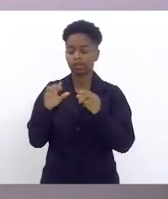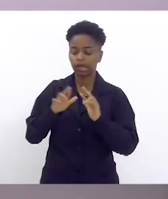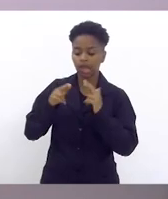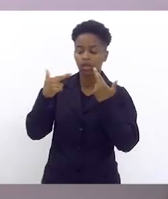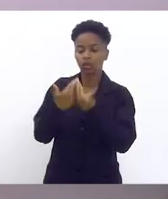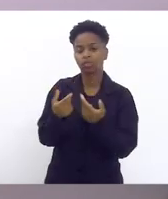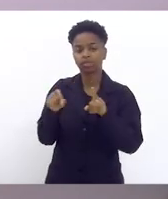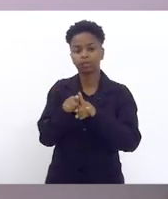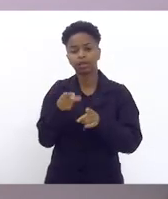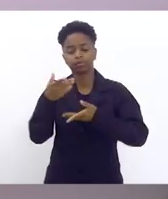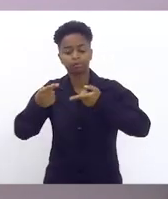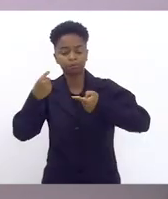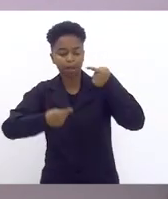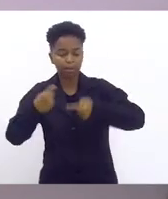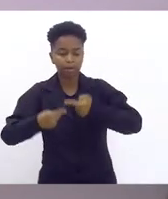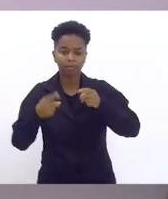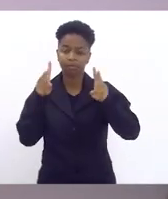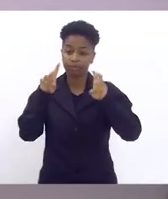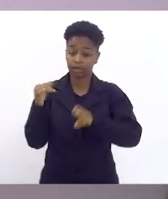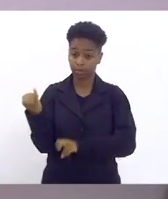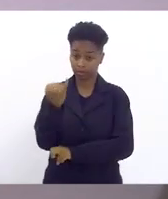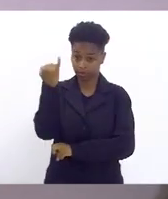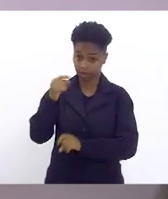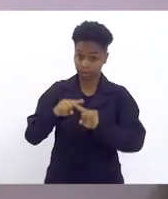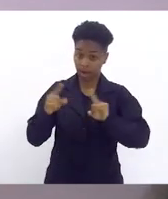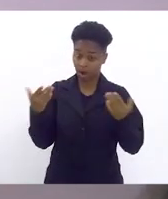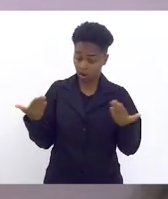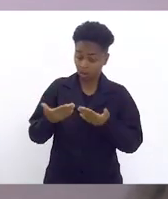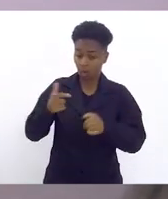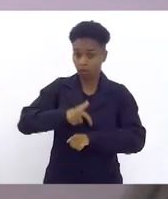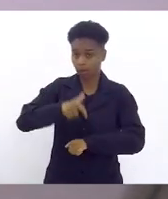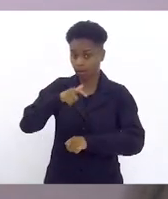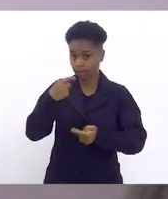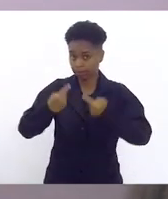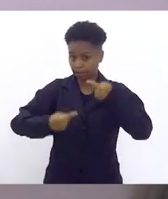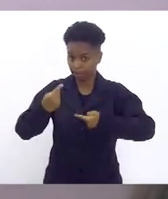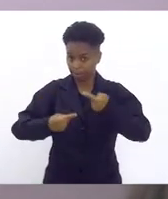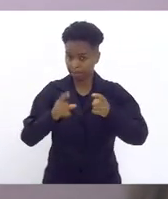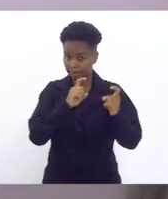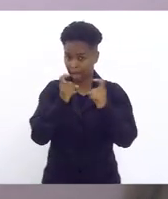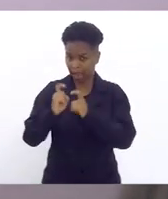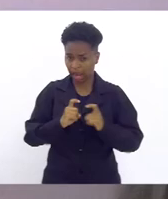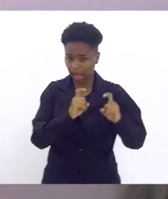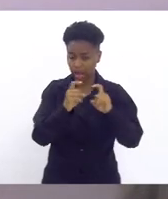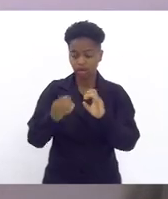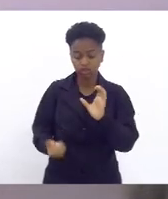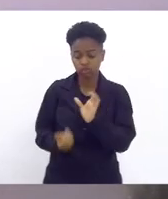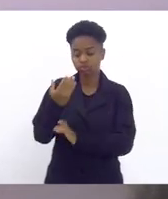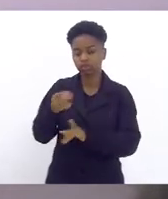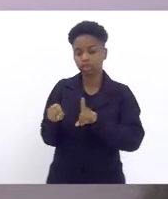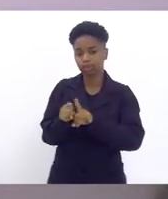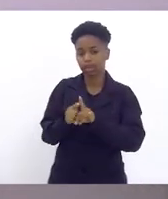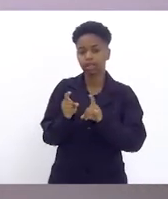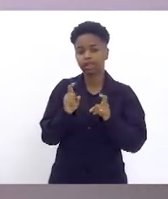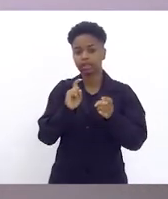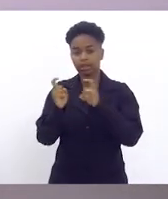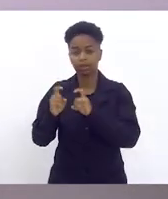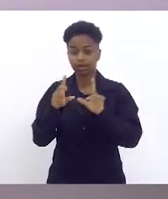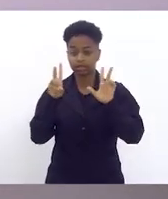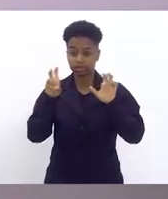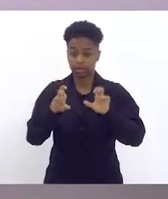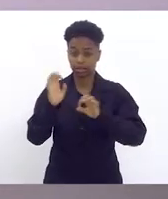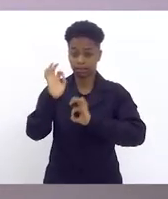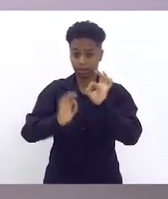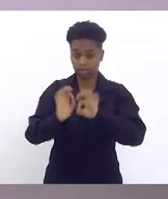de relevância e nesse momento dos debates que tivemos Lá surgiu o debate também da questão do